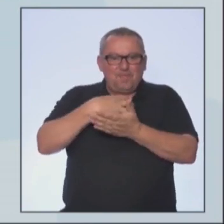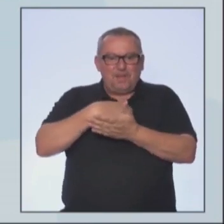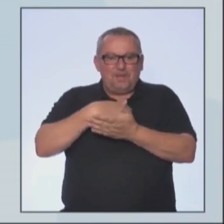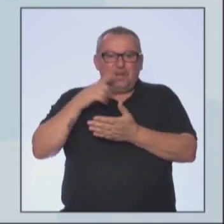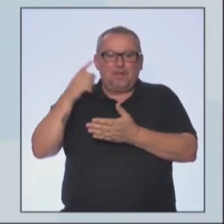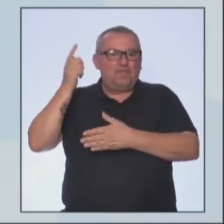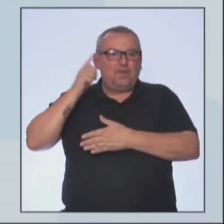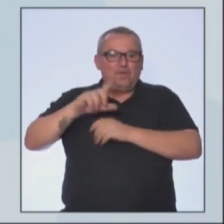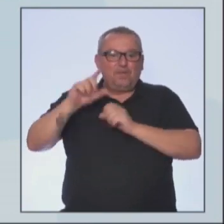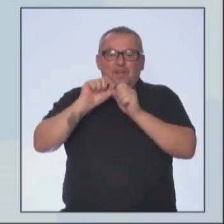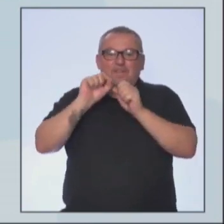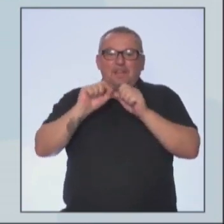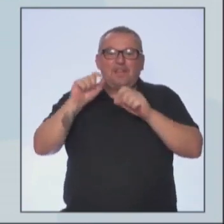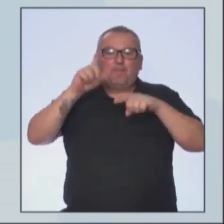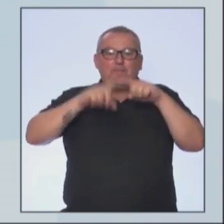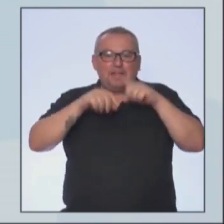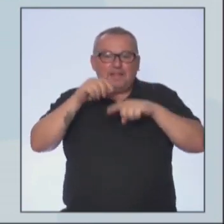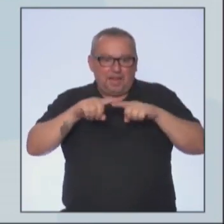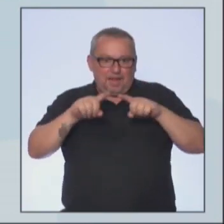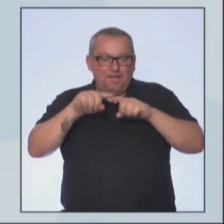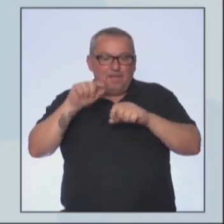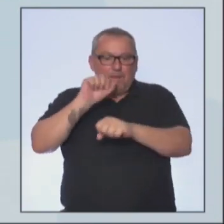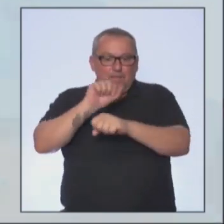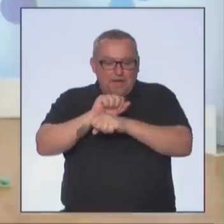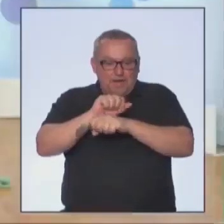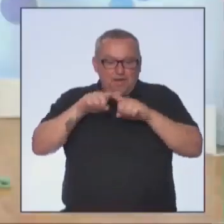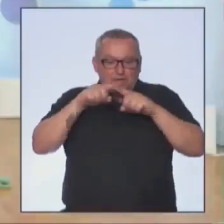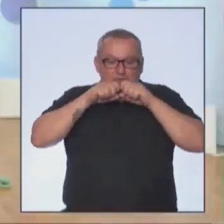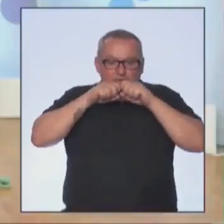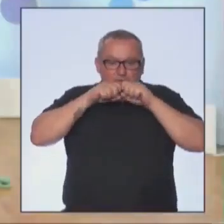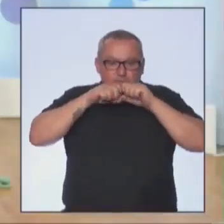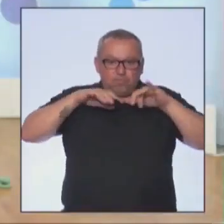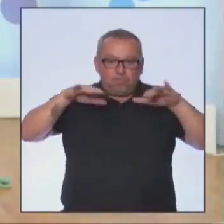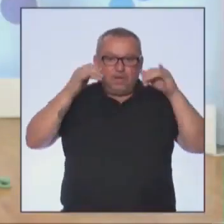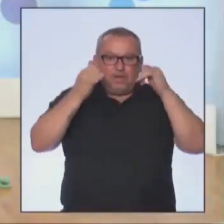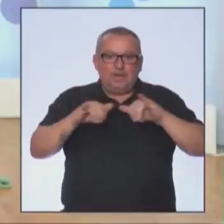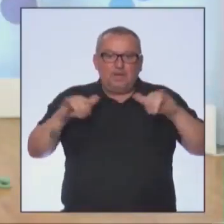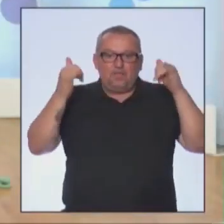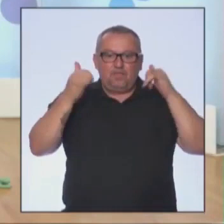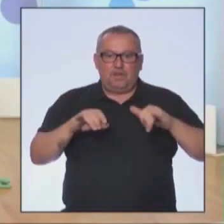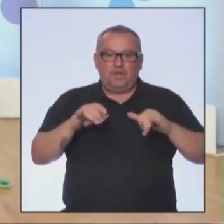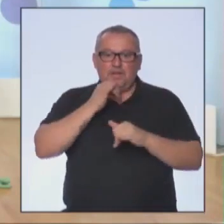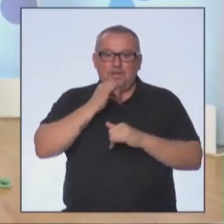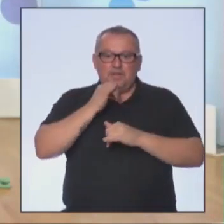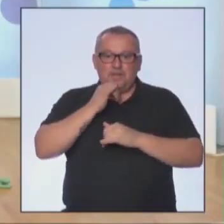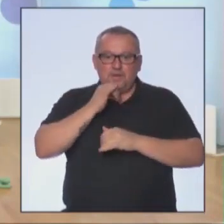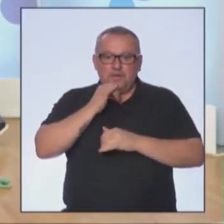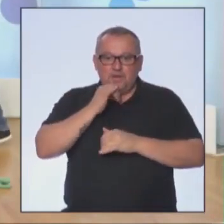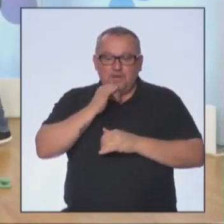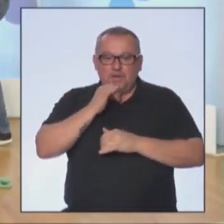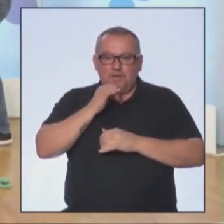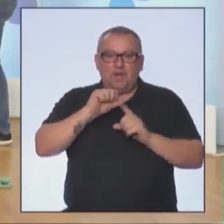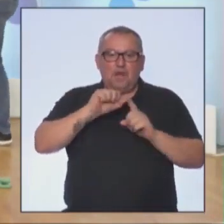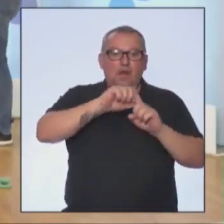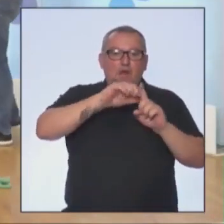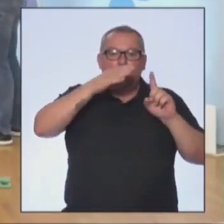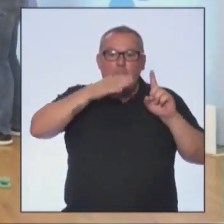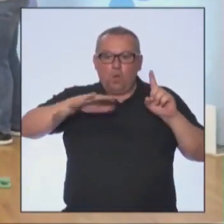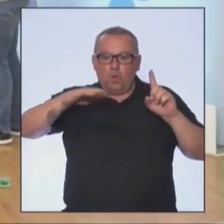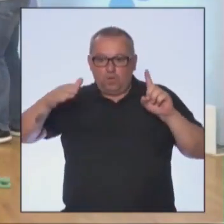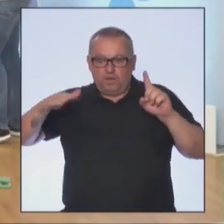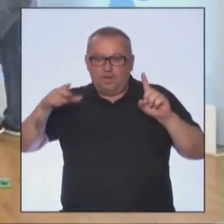vai propagar matéria, mas sim vai propagar energia. Então a onda, ela é uma perturbação em um